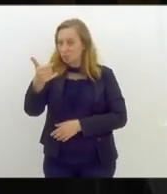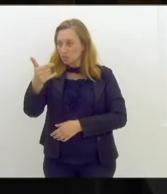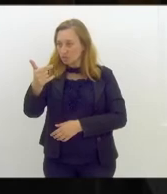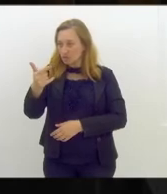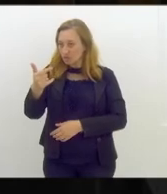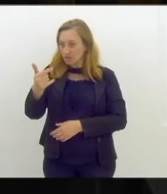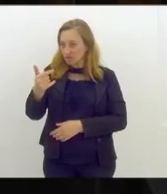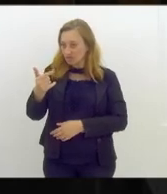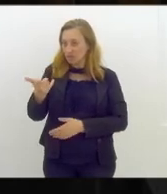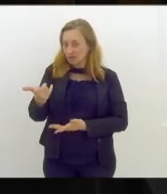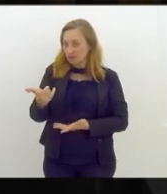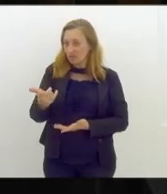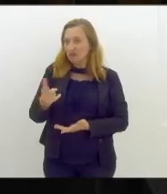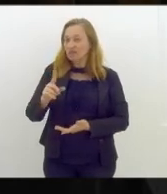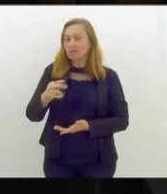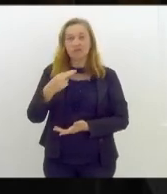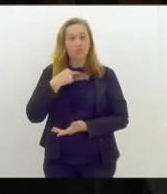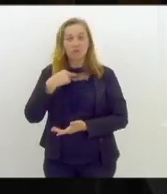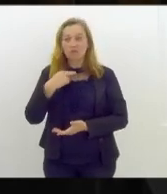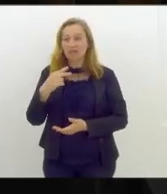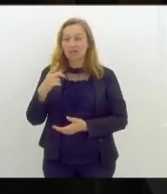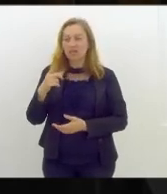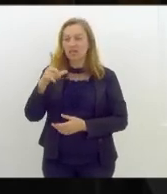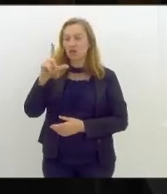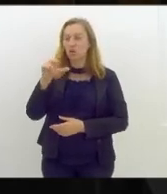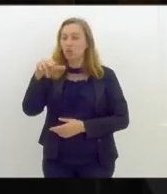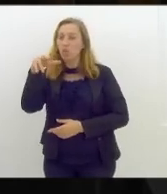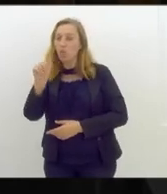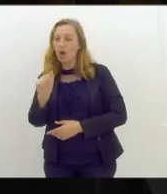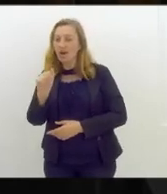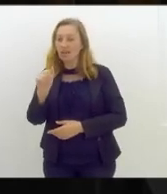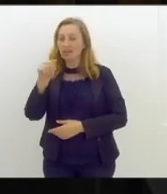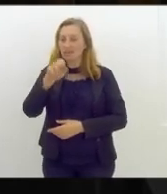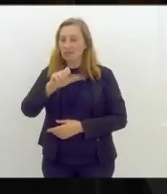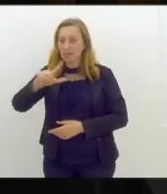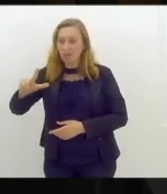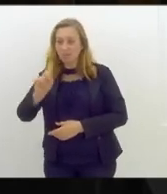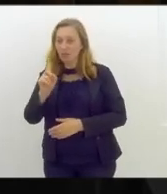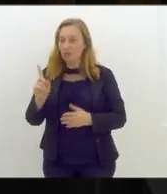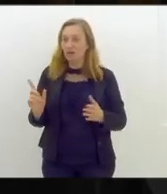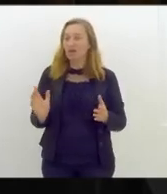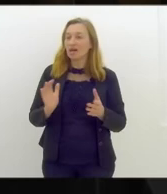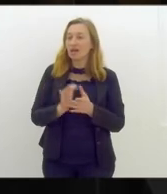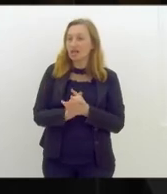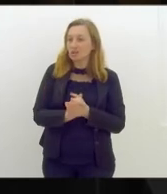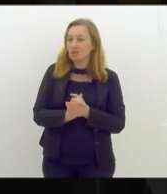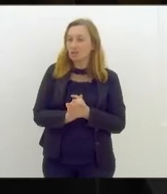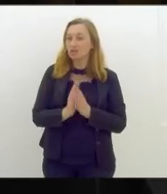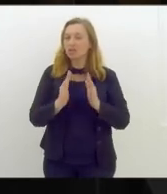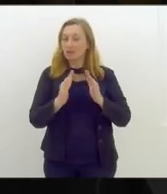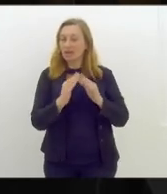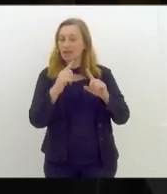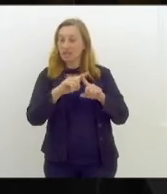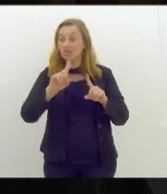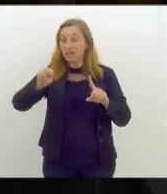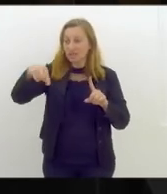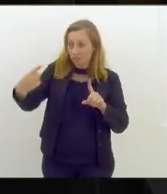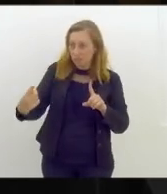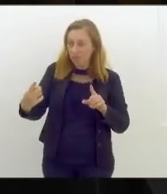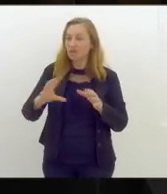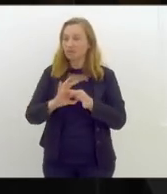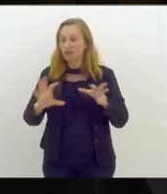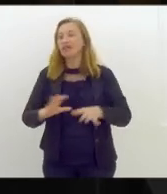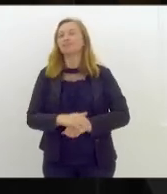Não puderam ter lua de mel no dia 12, porque não tinham casado ainda no religioso. Então, casaram no religioso no dia 13, aí sim, ficaram